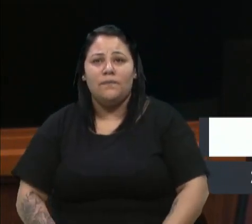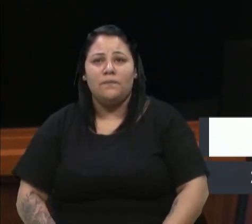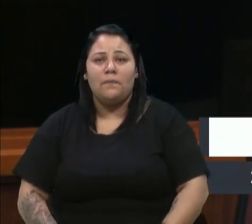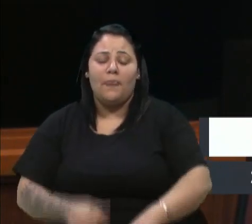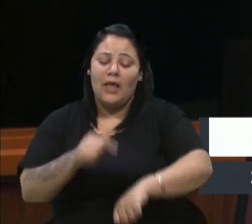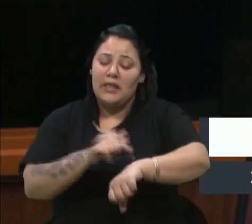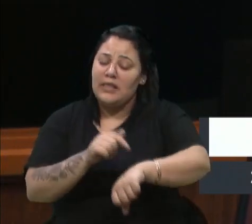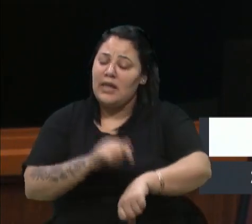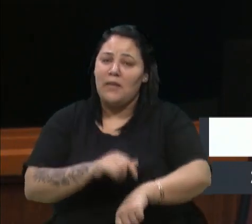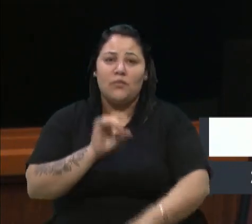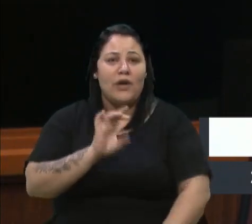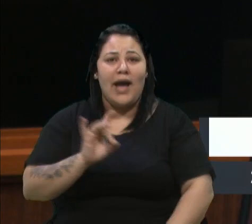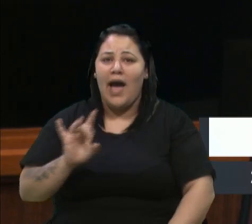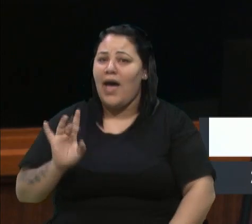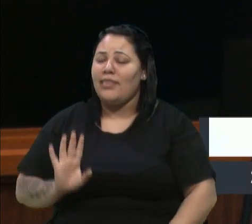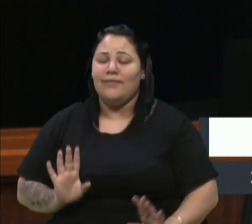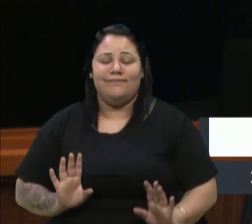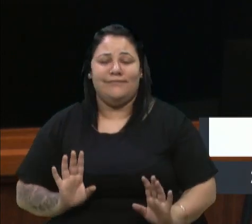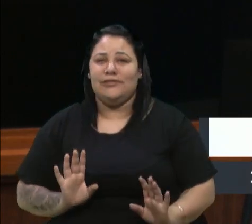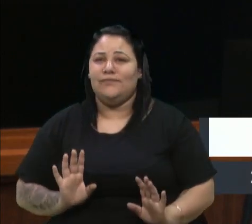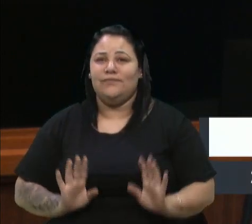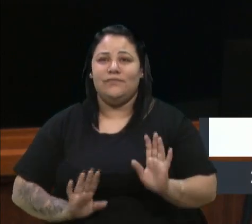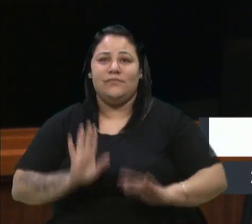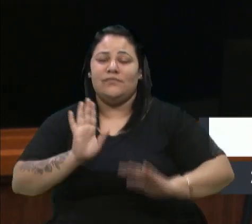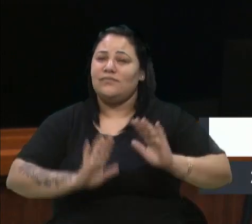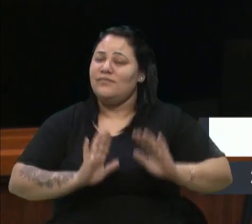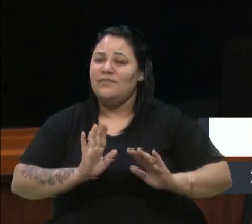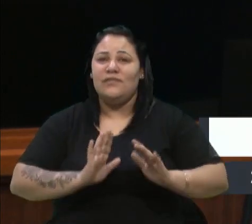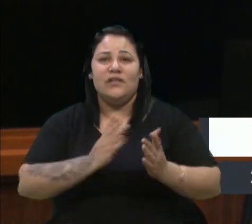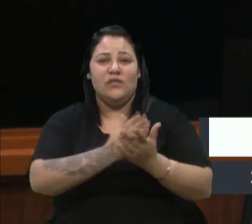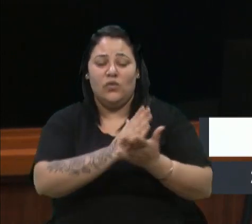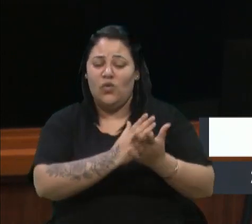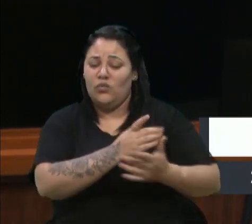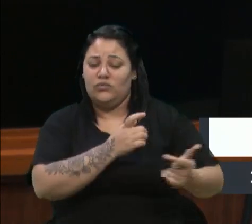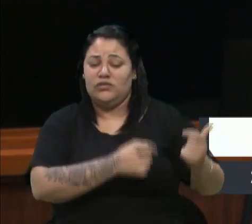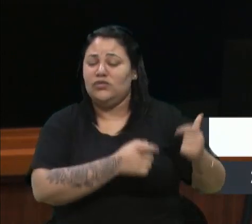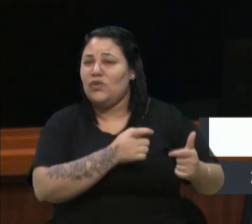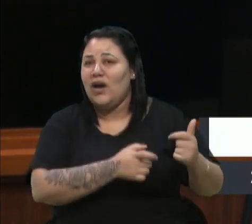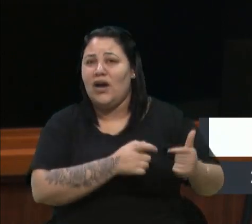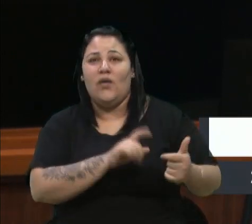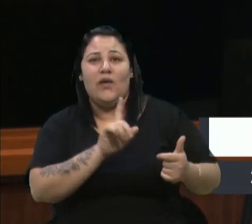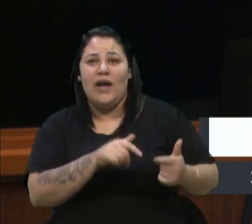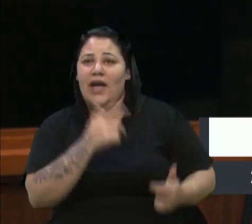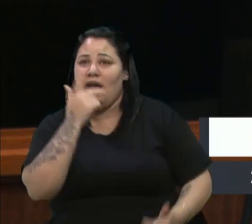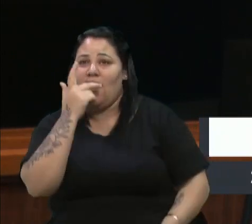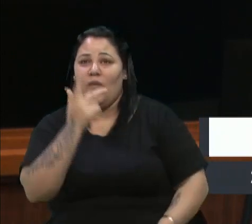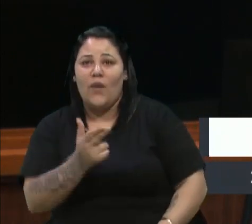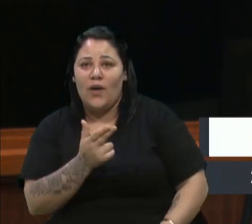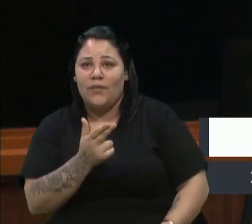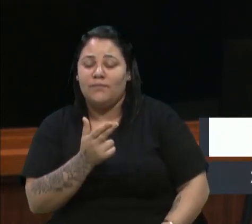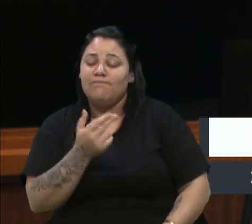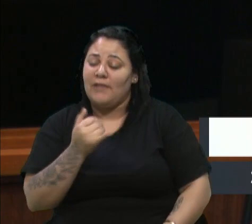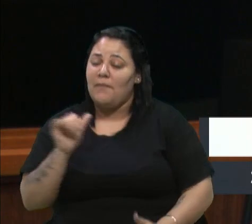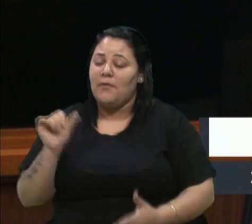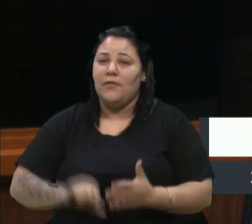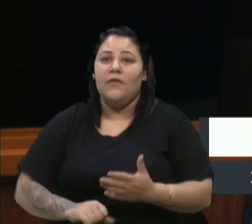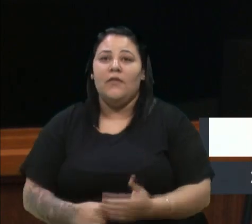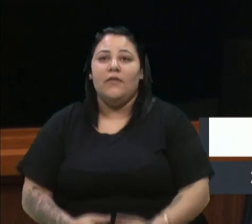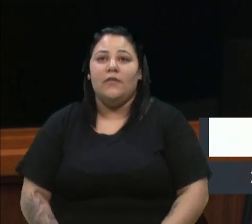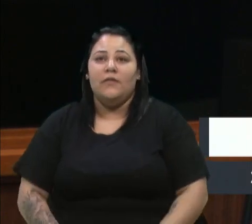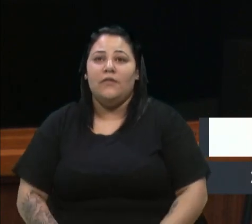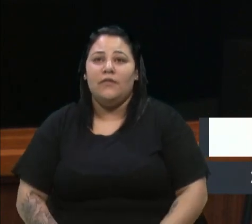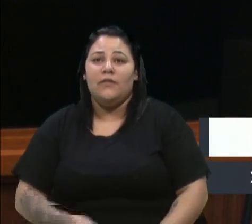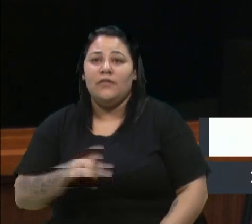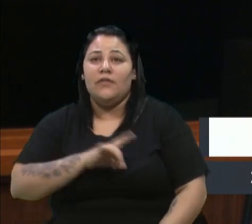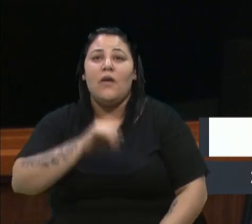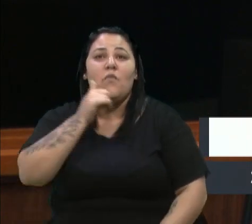cada uma. E a questão da importunação sexual, ela é igual, se não é pior. Tem